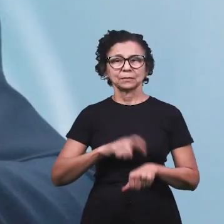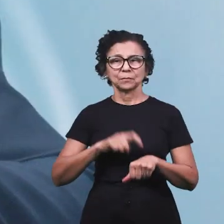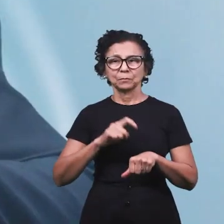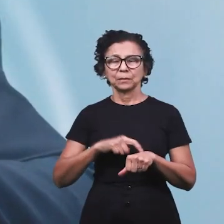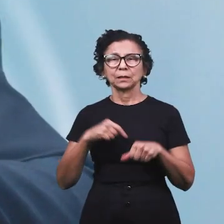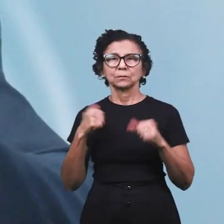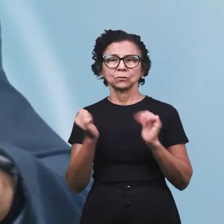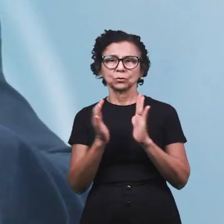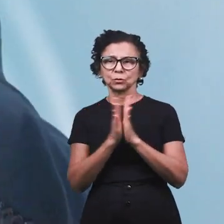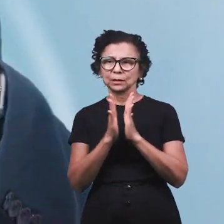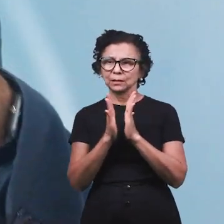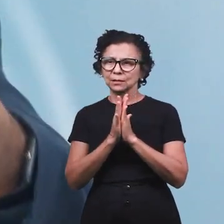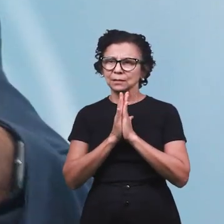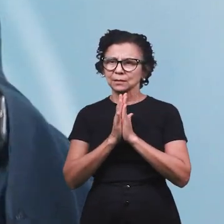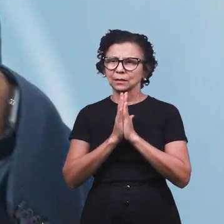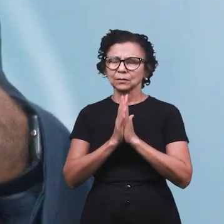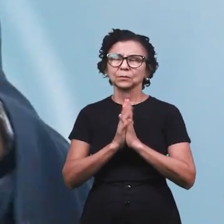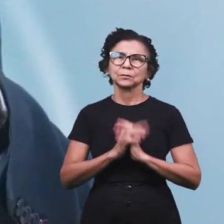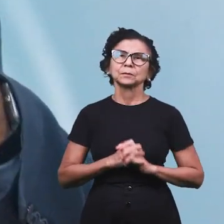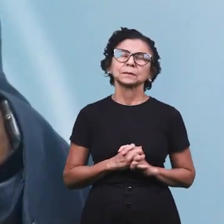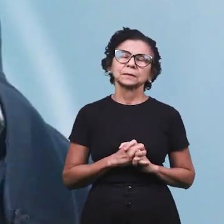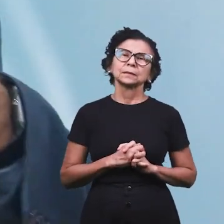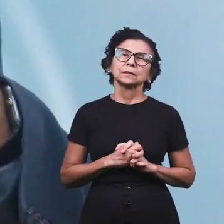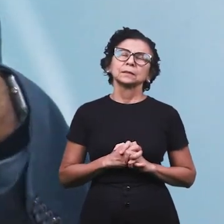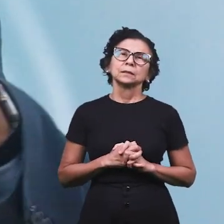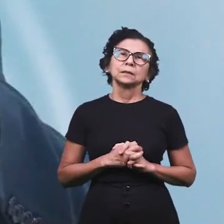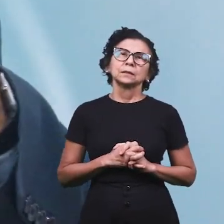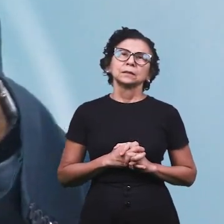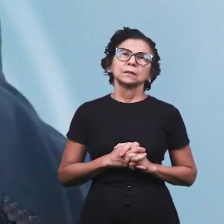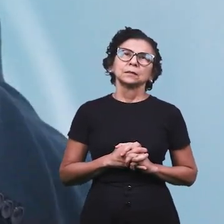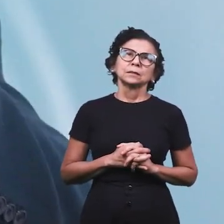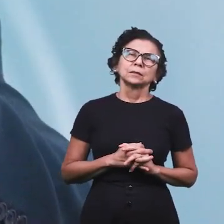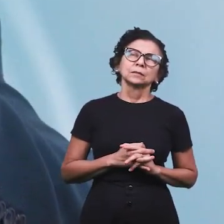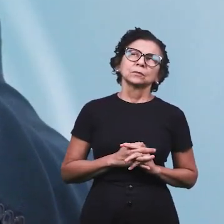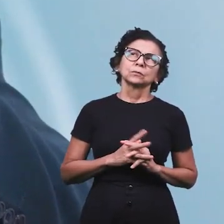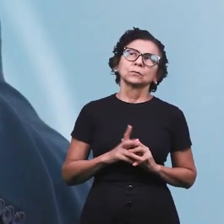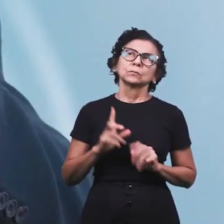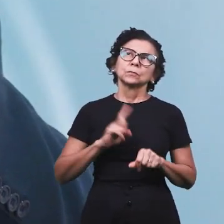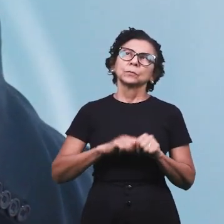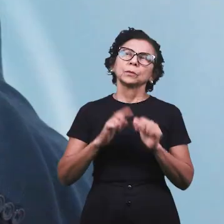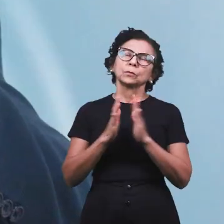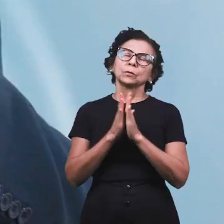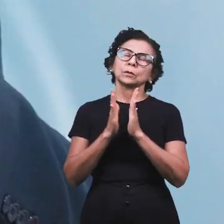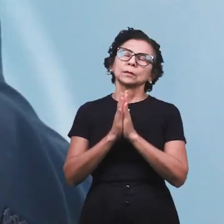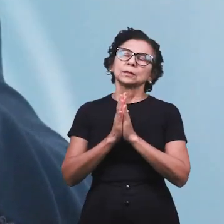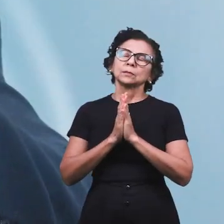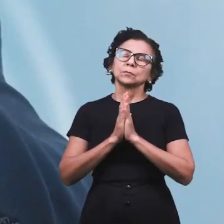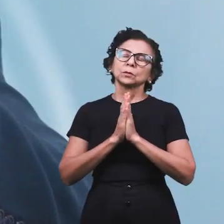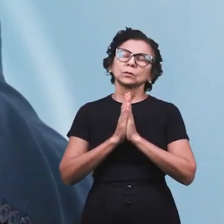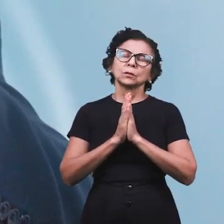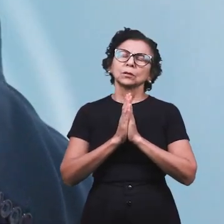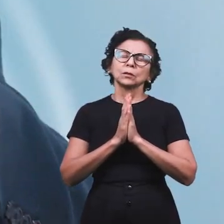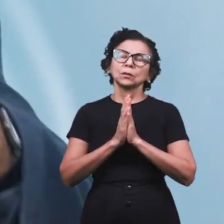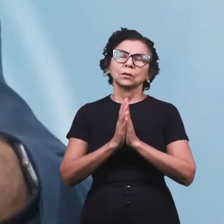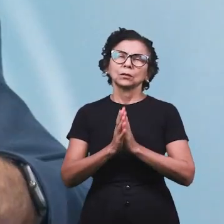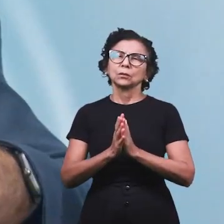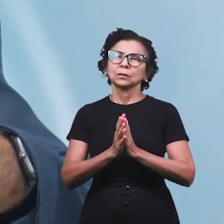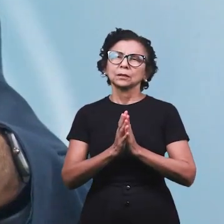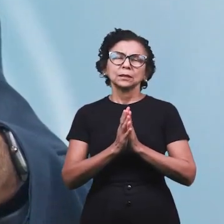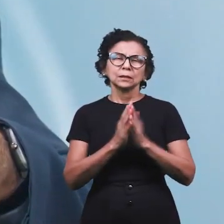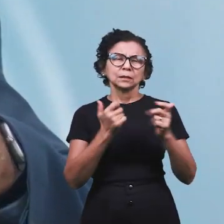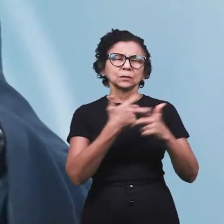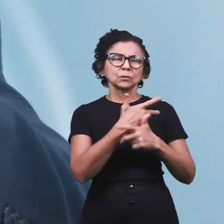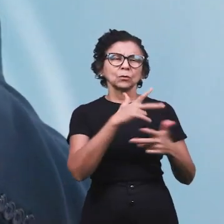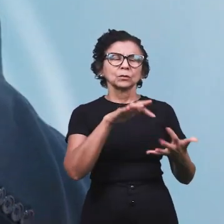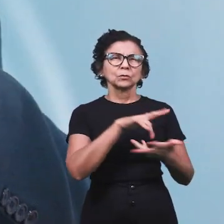oração, adentrar por essa dimensão, porque quando nós oramos, nós entramos numa outra dimensão, entramos no tempo de